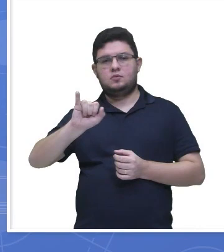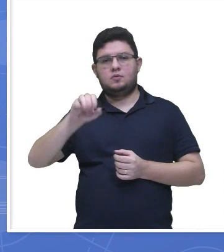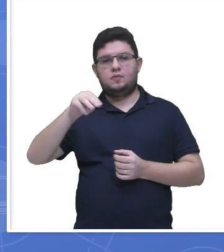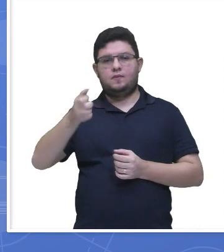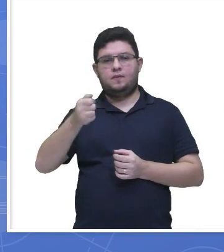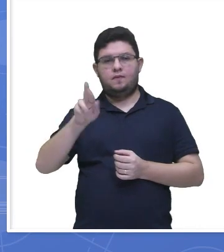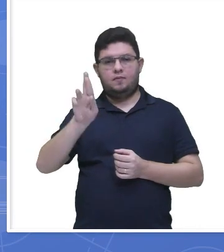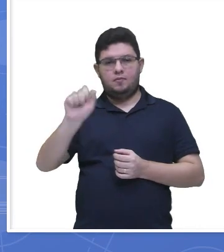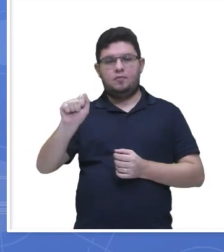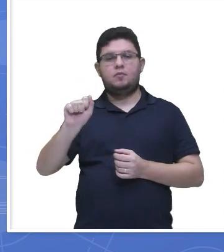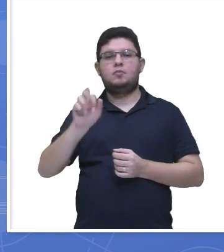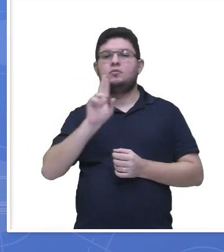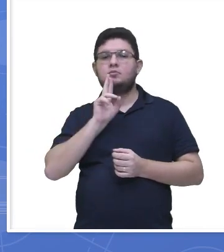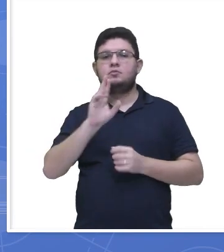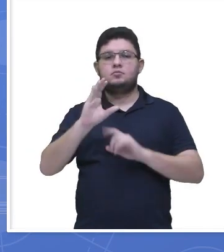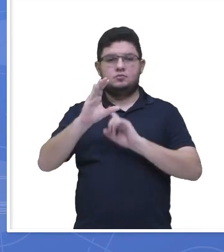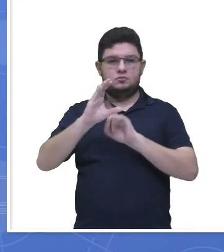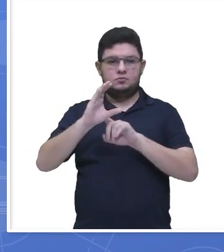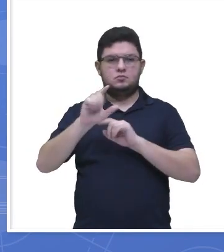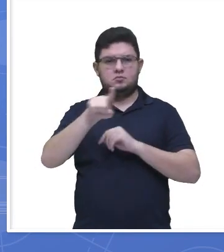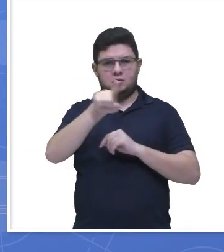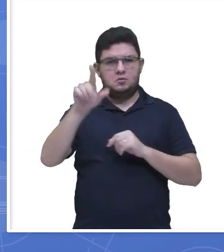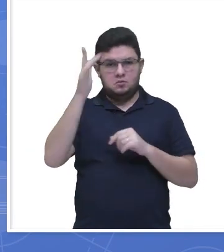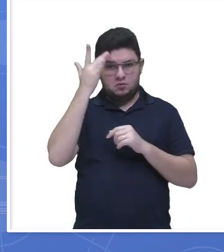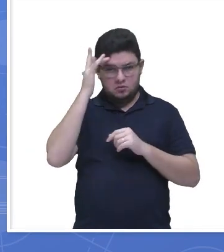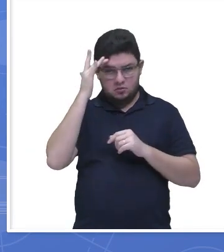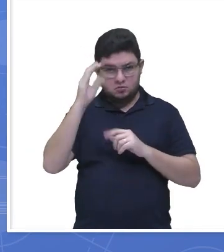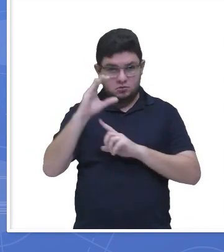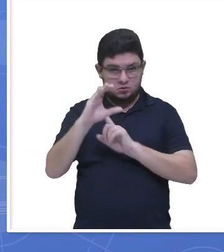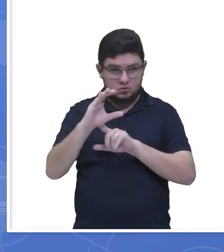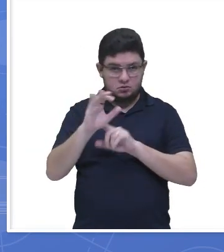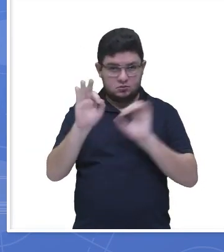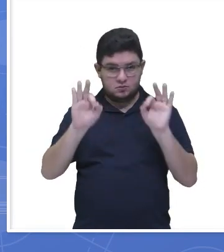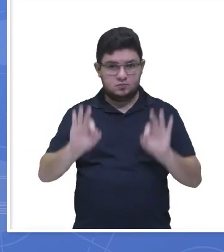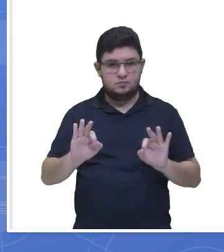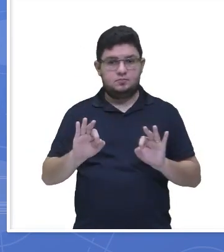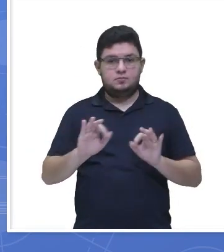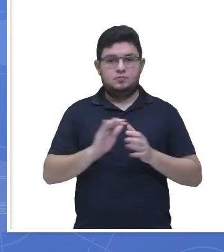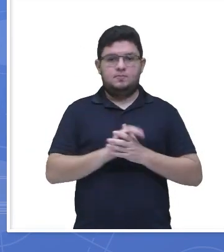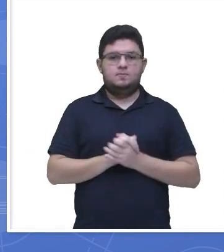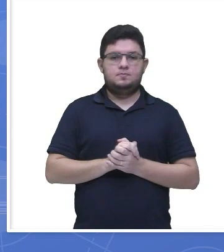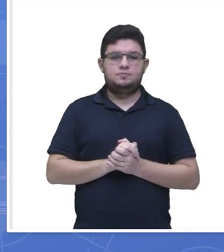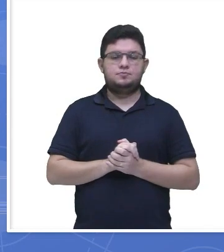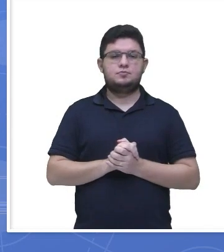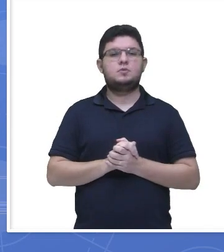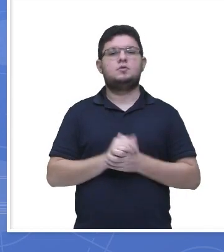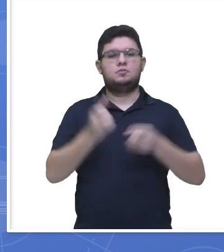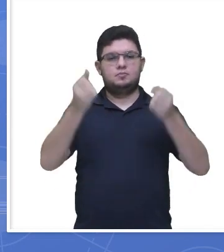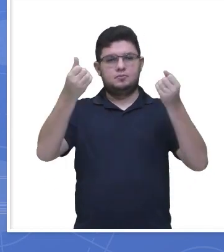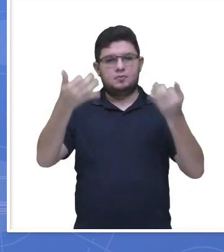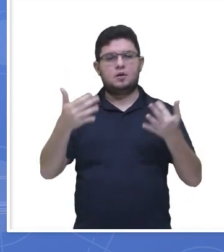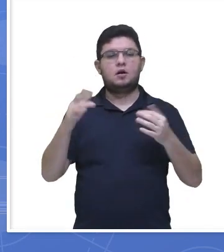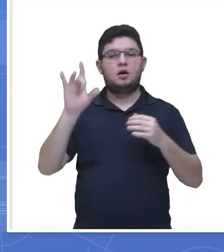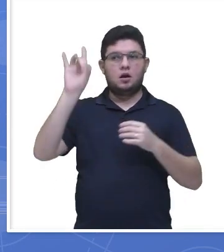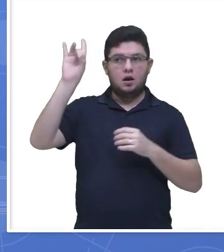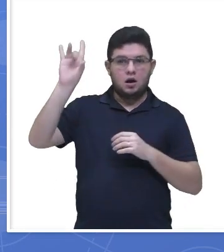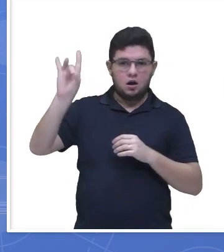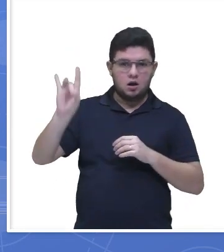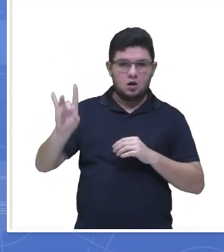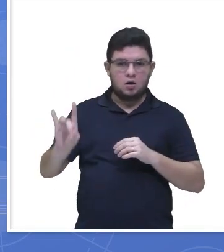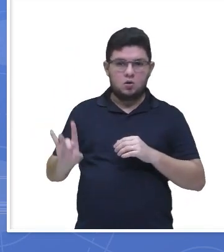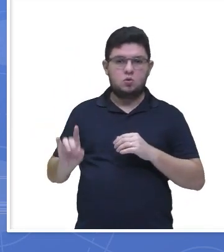obrigado, Geissimara. Será que é a letra C? Né? Ó, então, vamos comentar sobre cada uma delas aqui